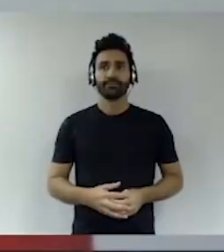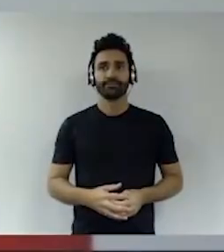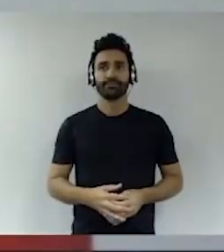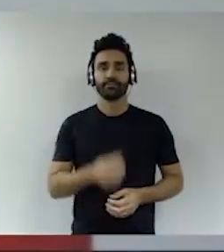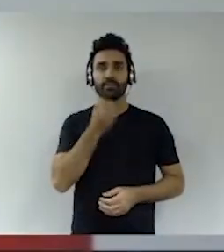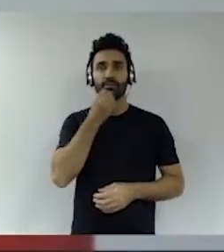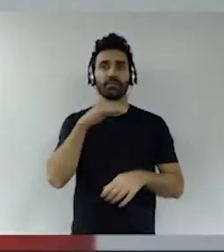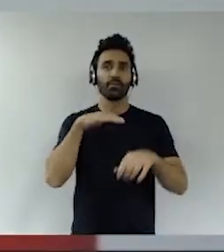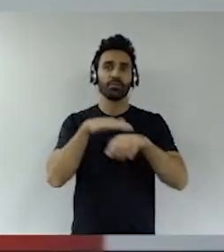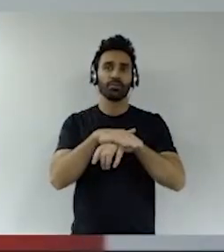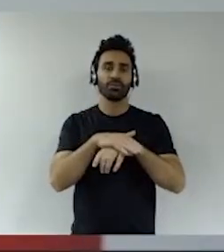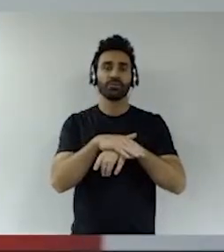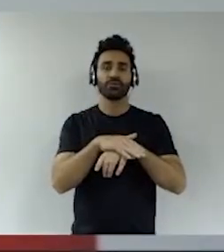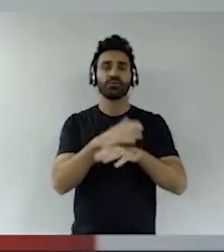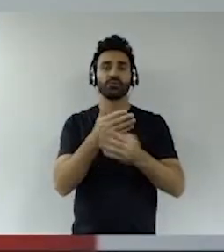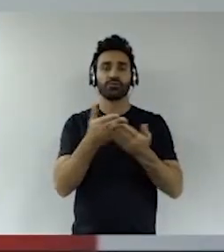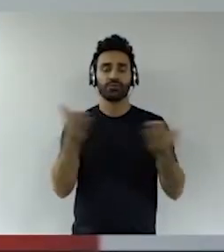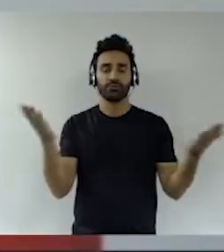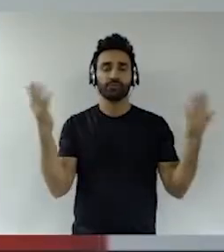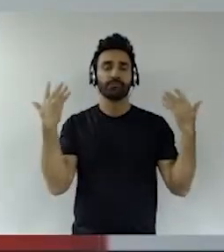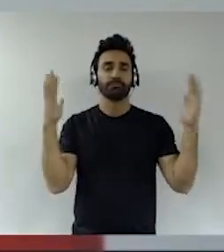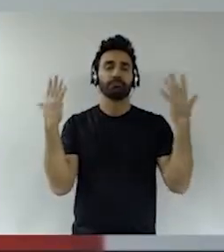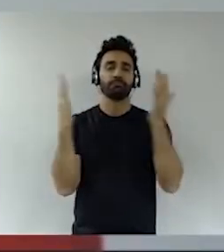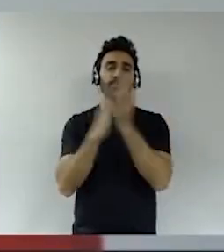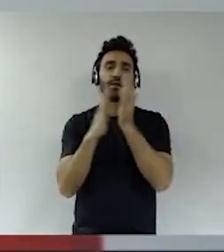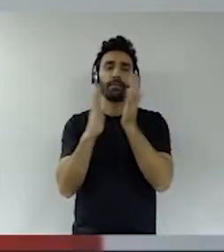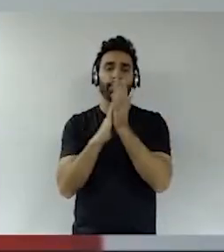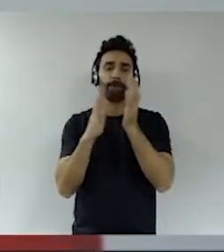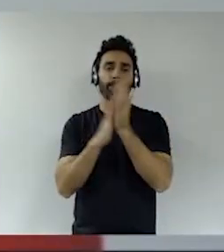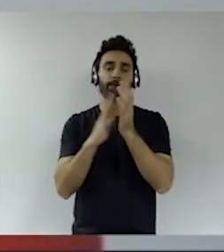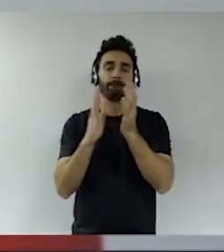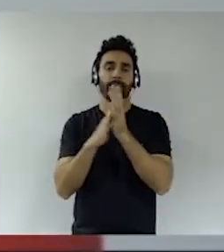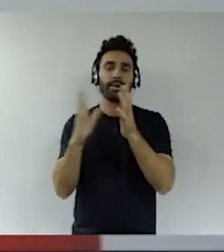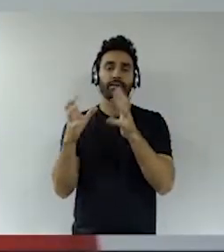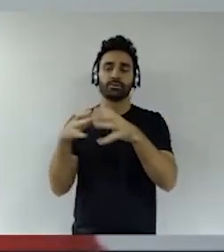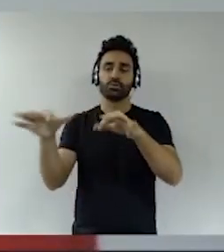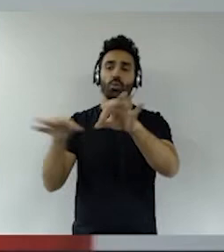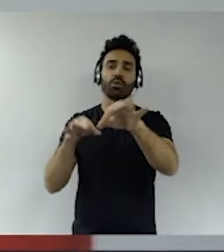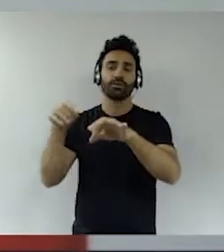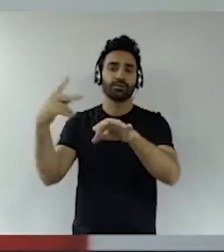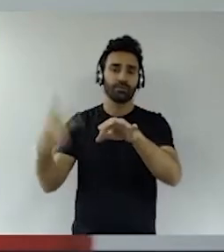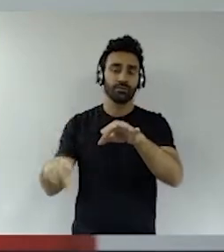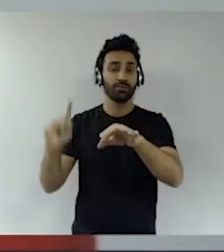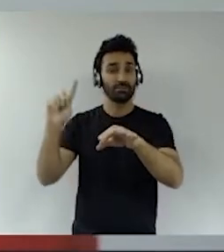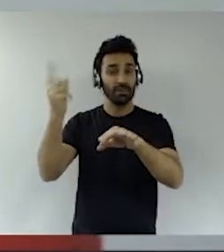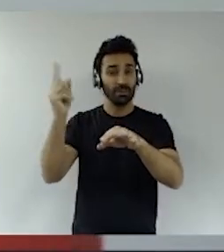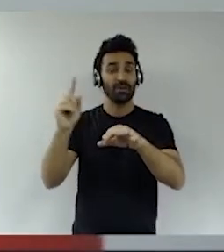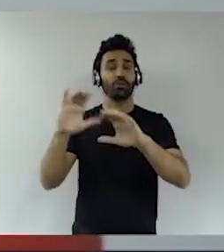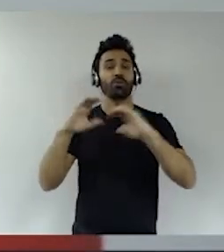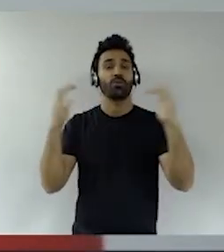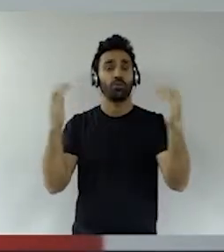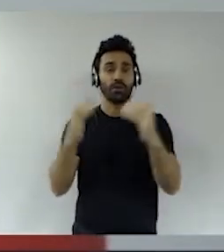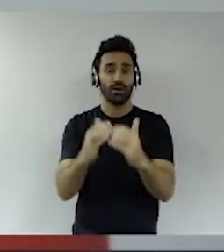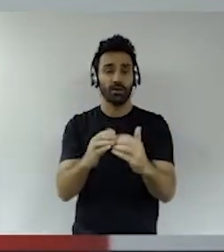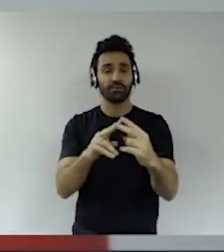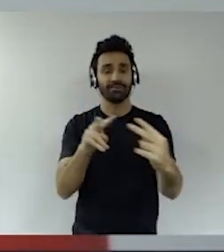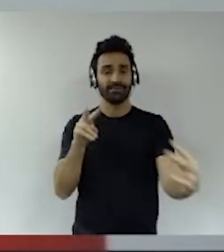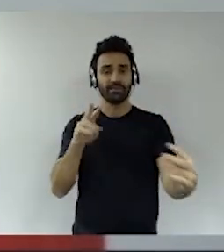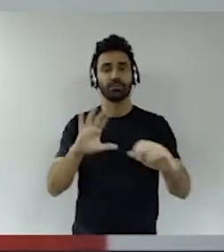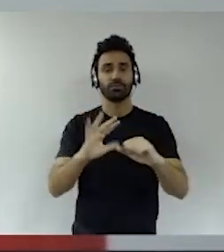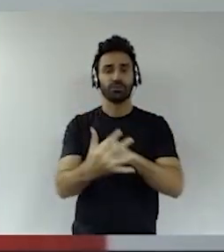Boa noite. Parabenizo a organização do primeiro Congresso Digital